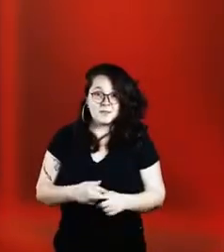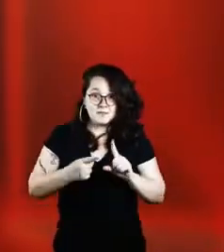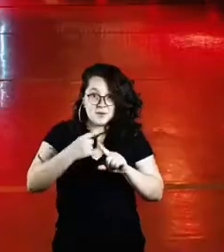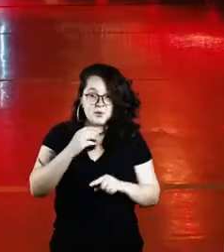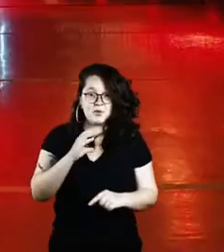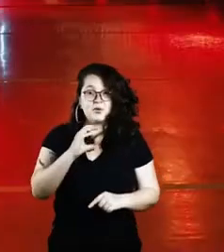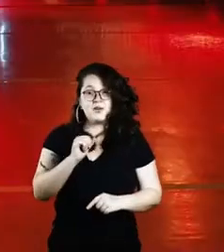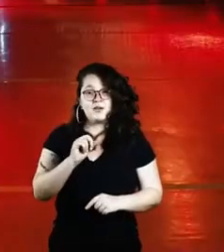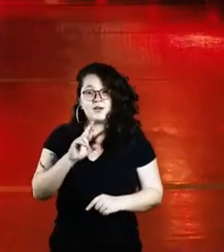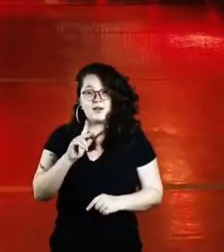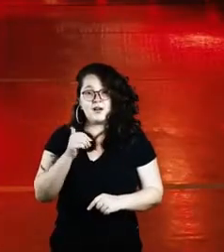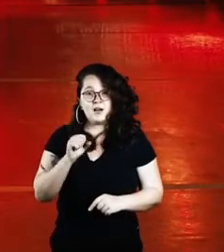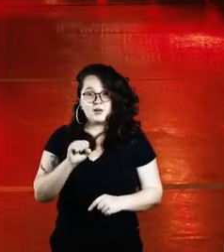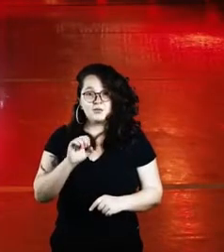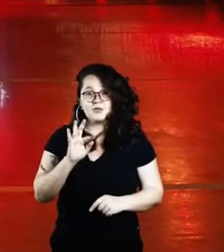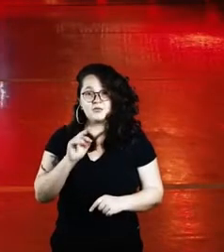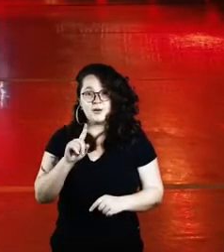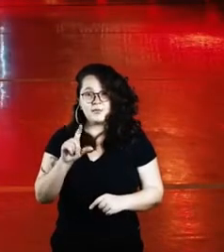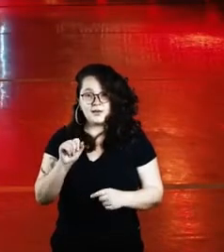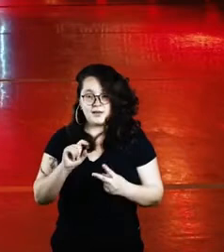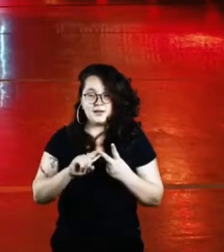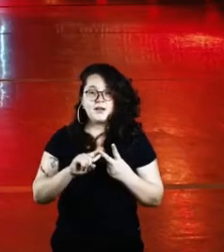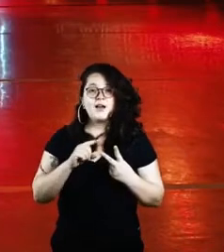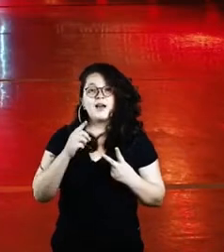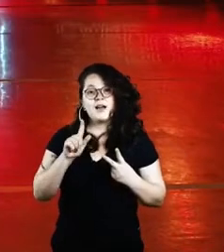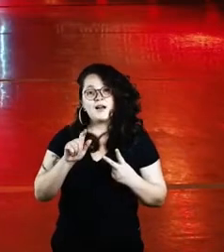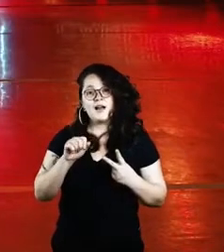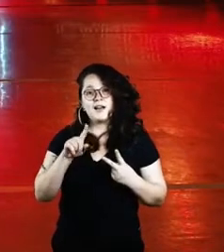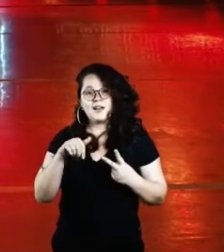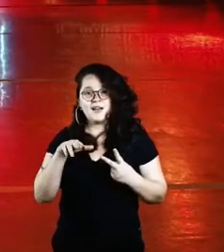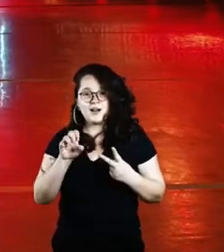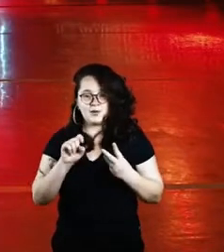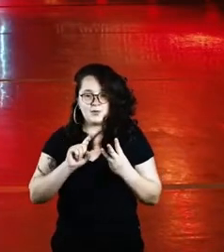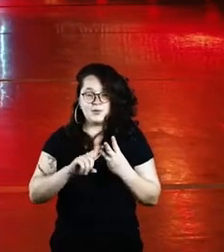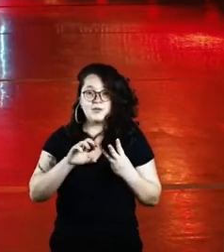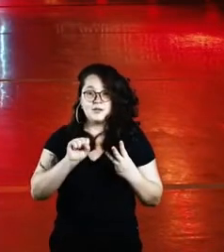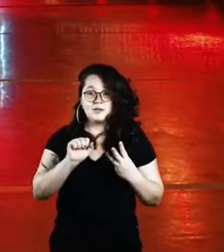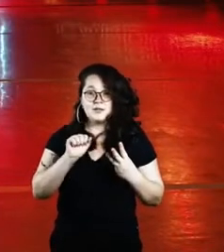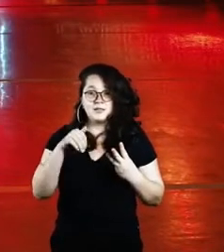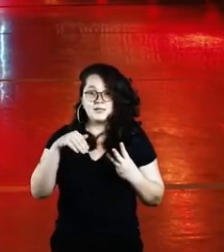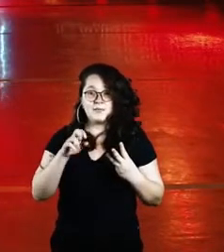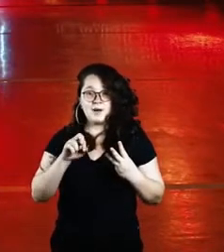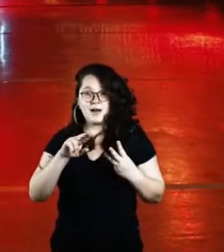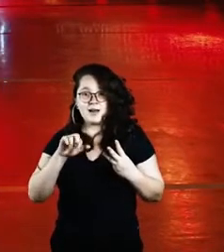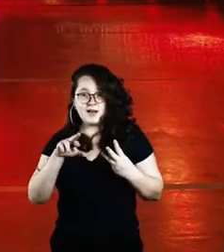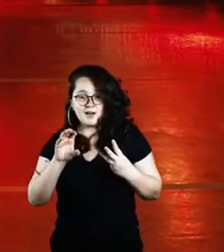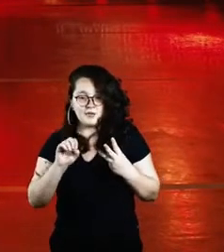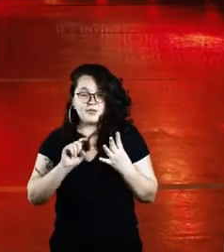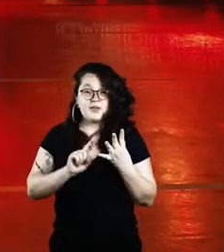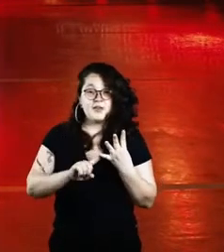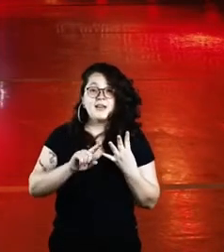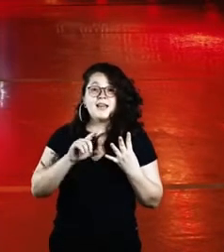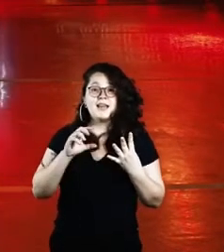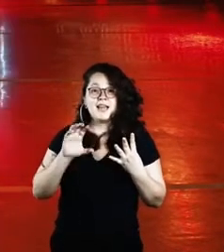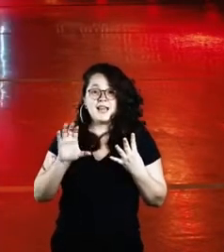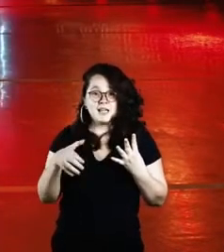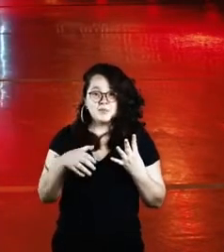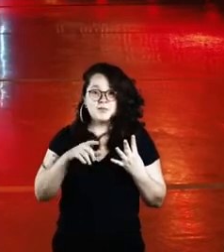Família, Música Liano, Somebody Love, equipe Chic Show, muito obrigado pela presença,